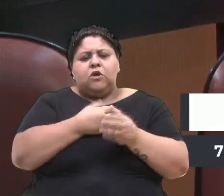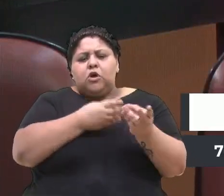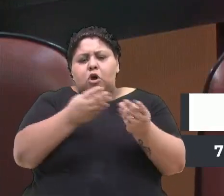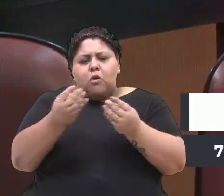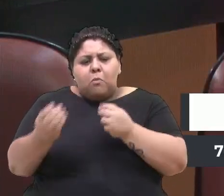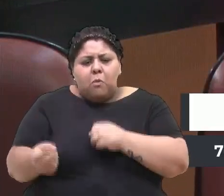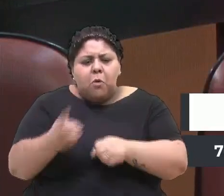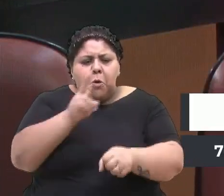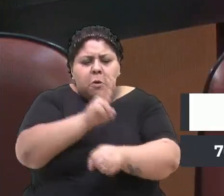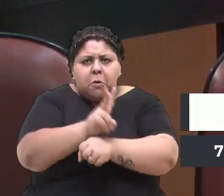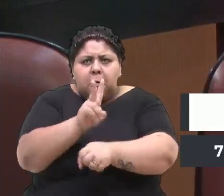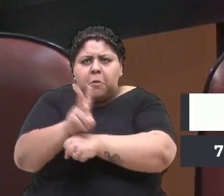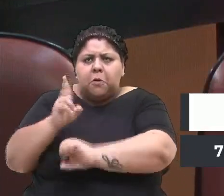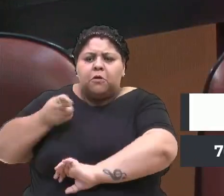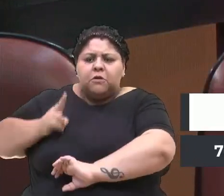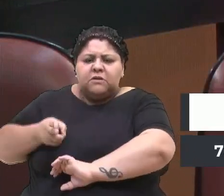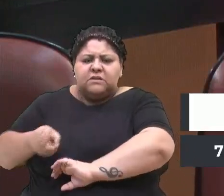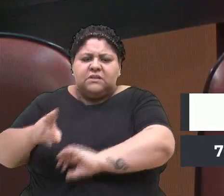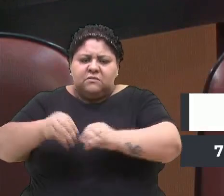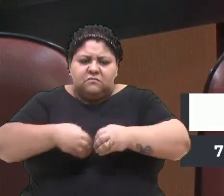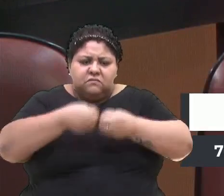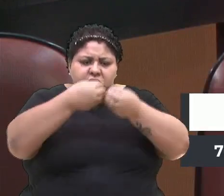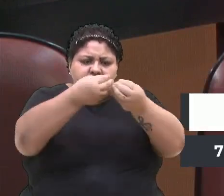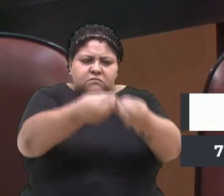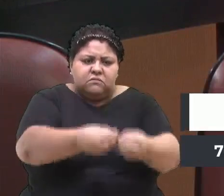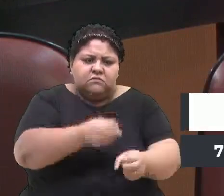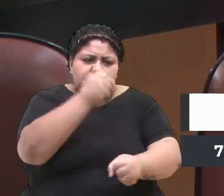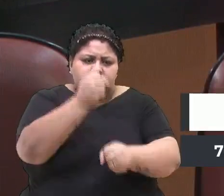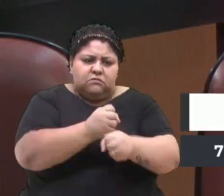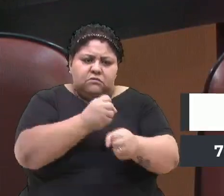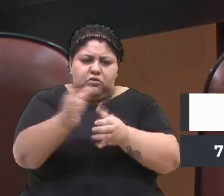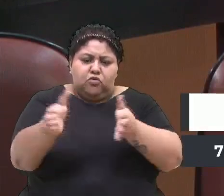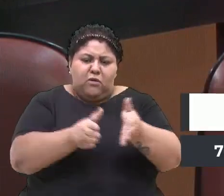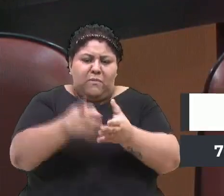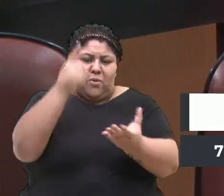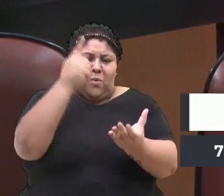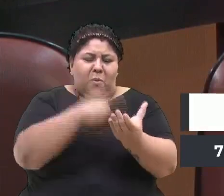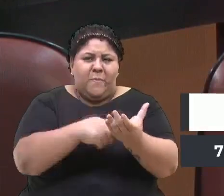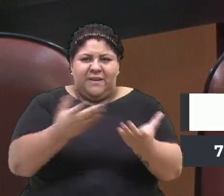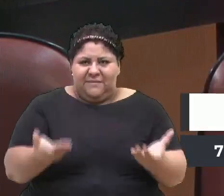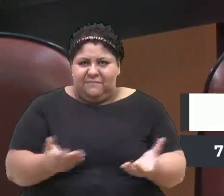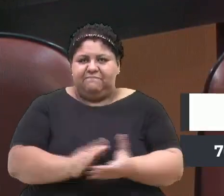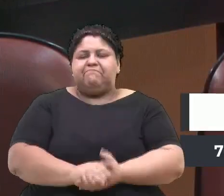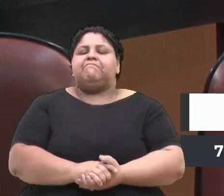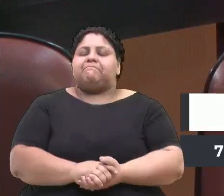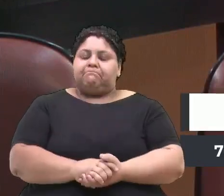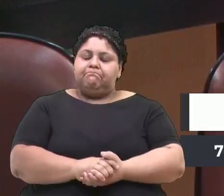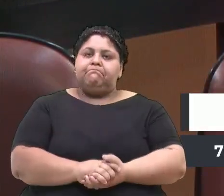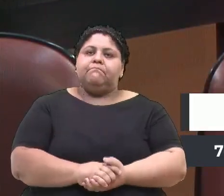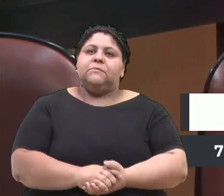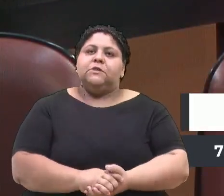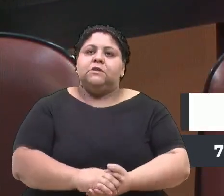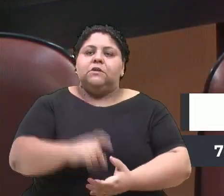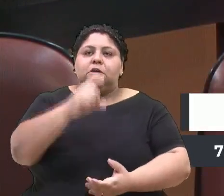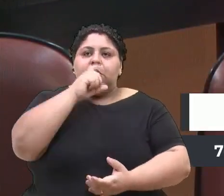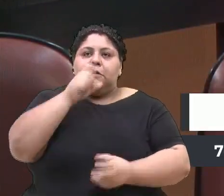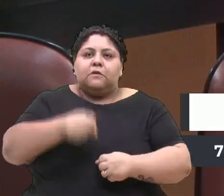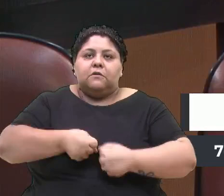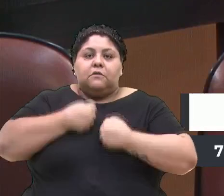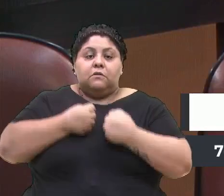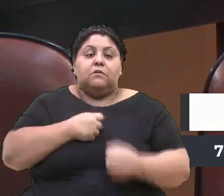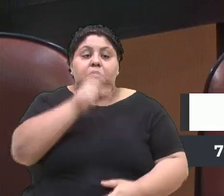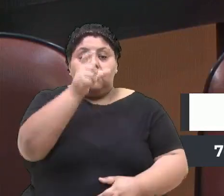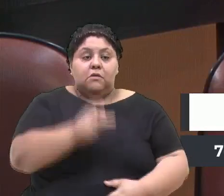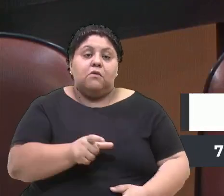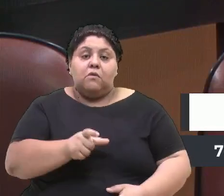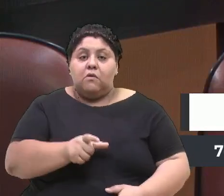Caprichoso sempre entregava a obra no prazo combinava combinado pai dedicado era uma pessoa